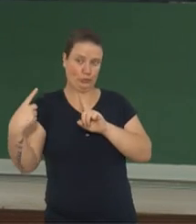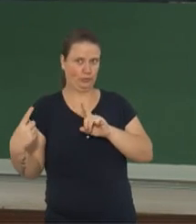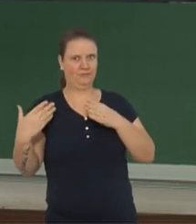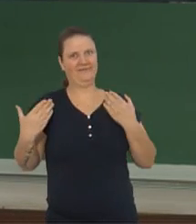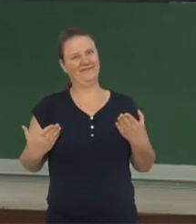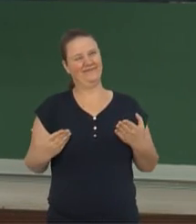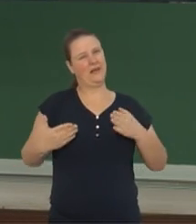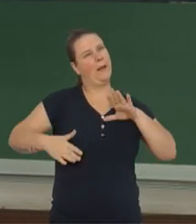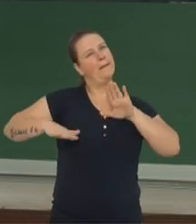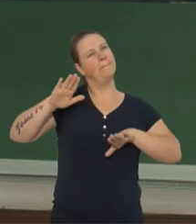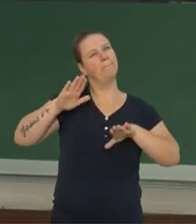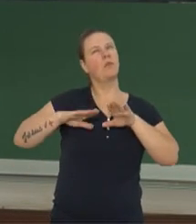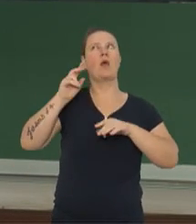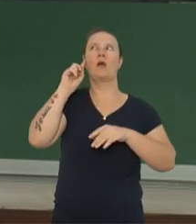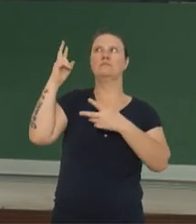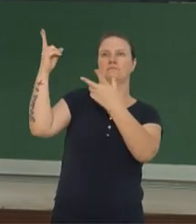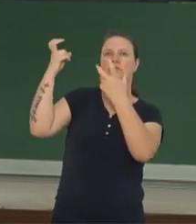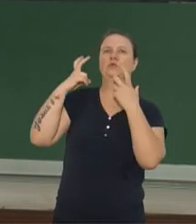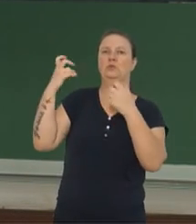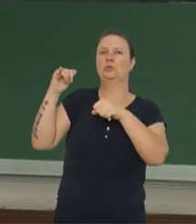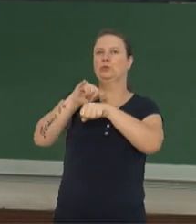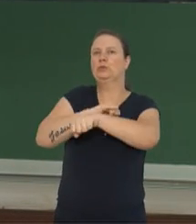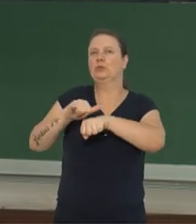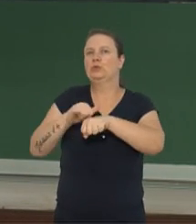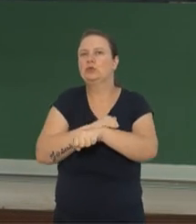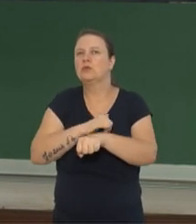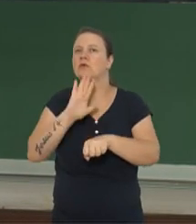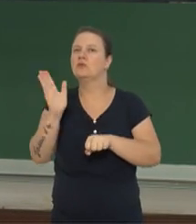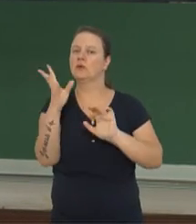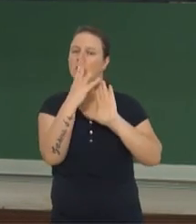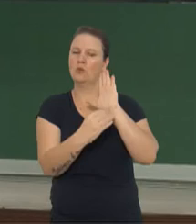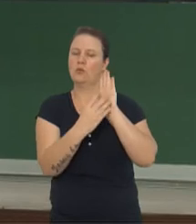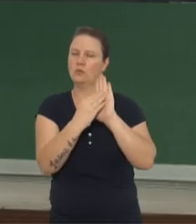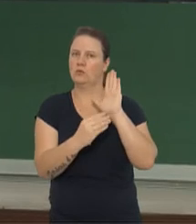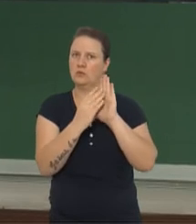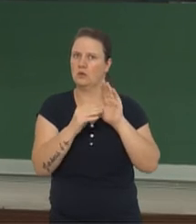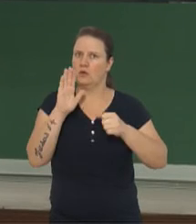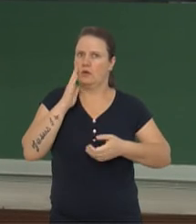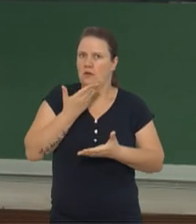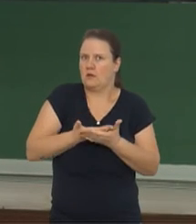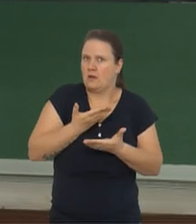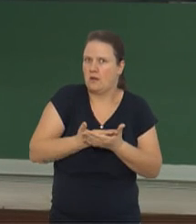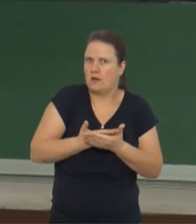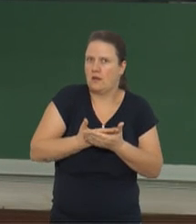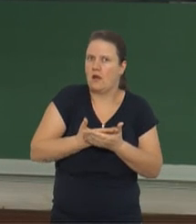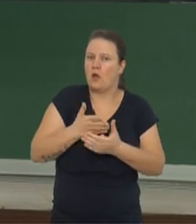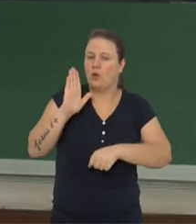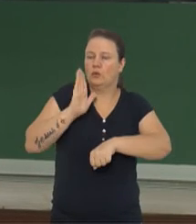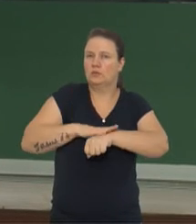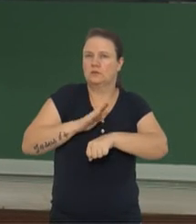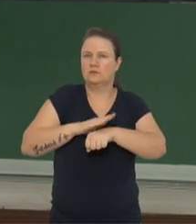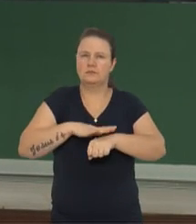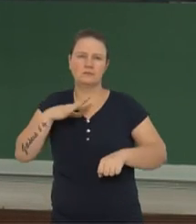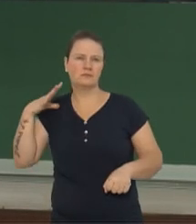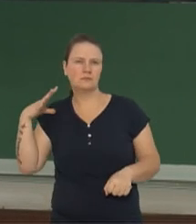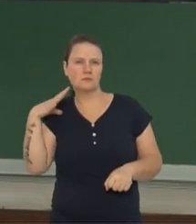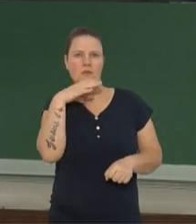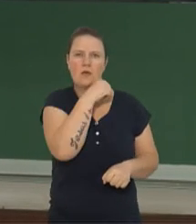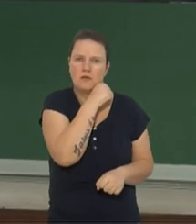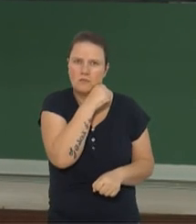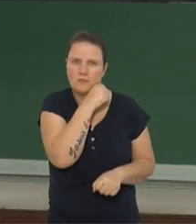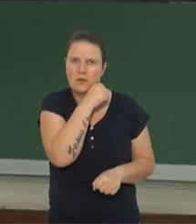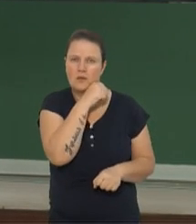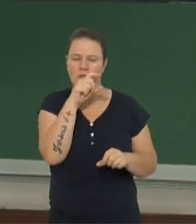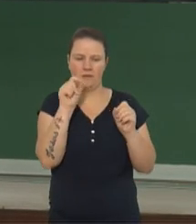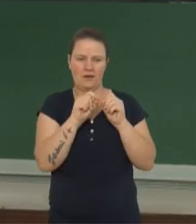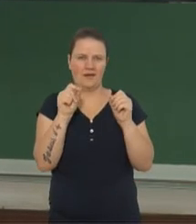estratégias. Vejam só o que vocês anotaram no decorrer da aula. E vamos dar uns minutinhos para que vocês procurem resolver essa